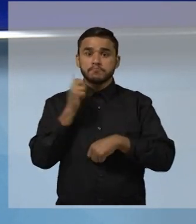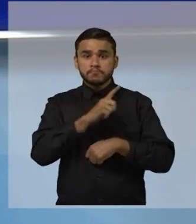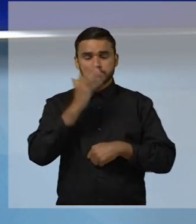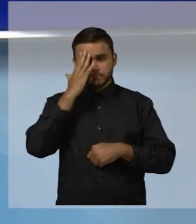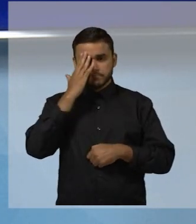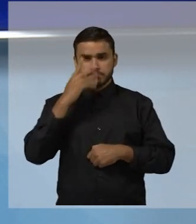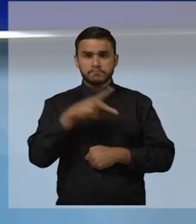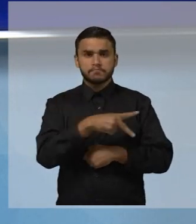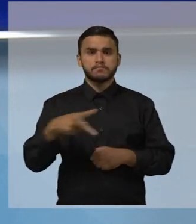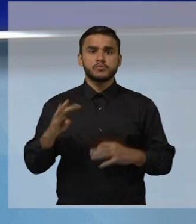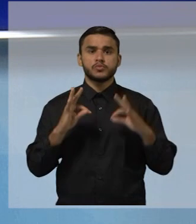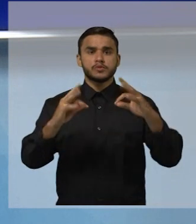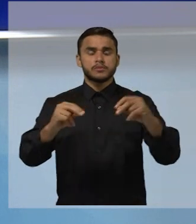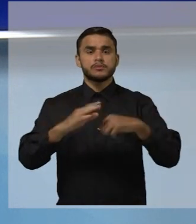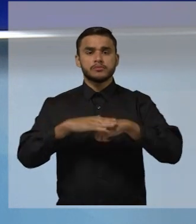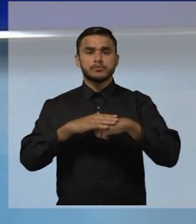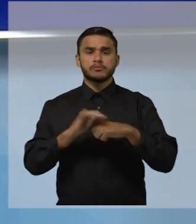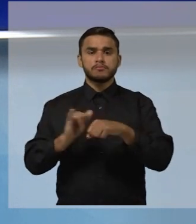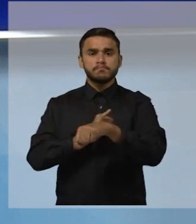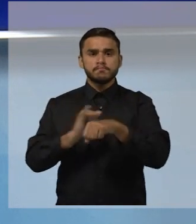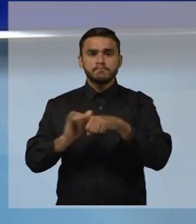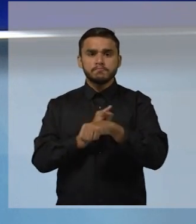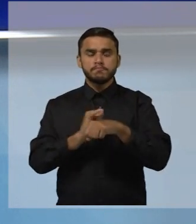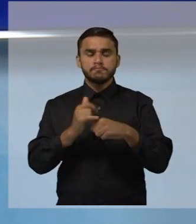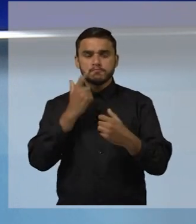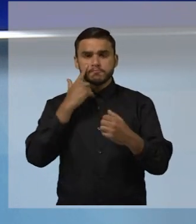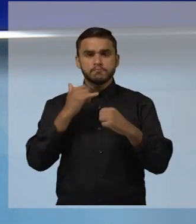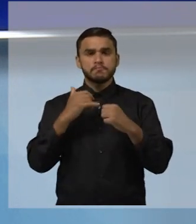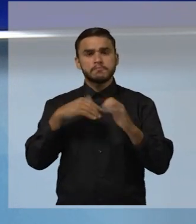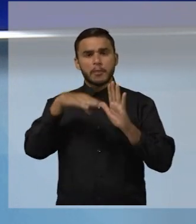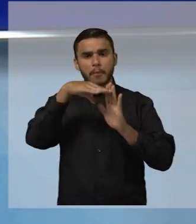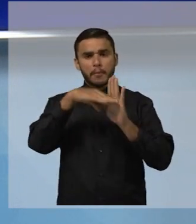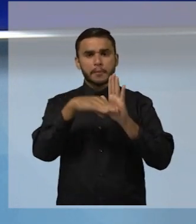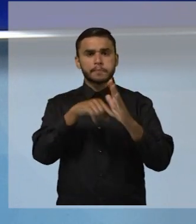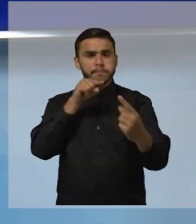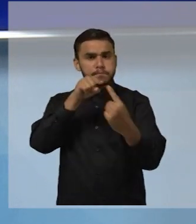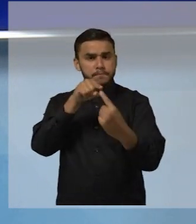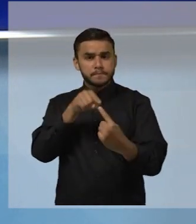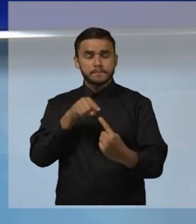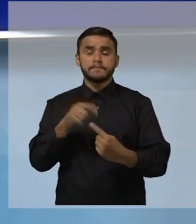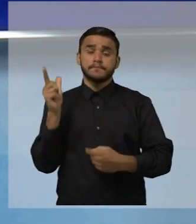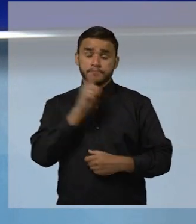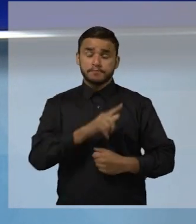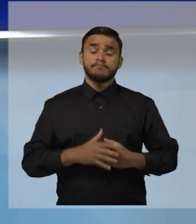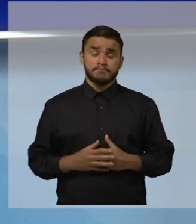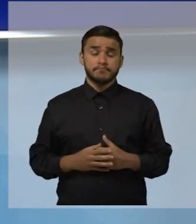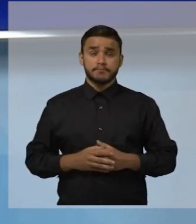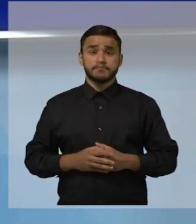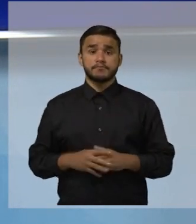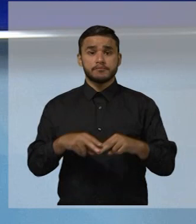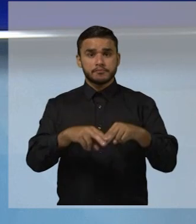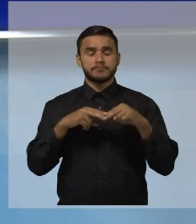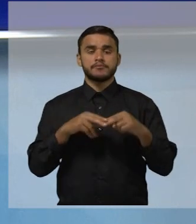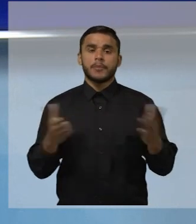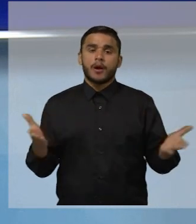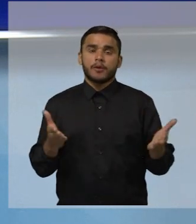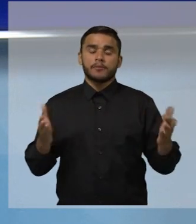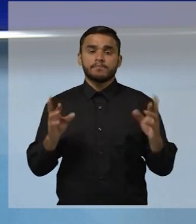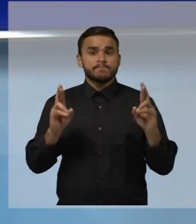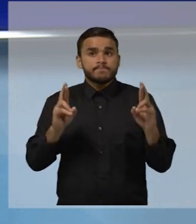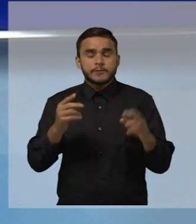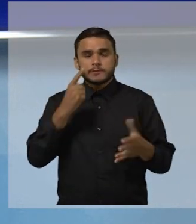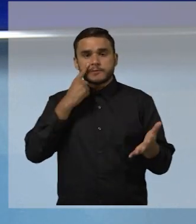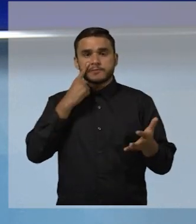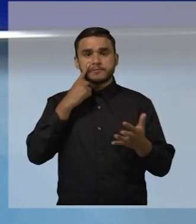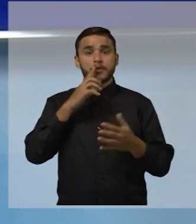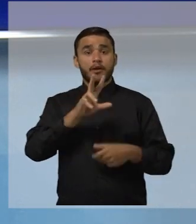possa encaminhar as suas primeiras medidas. A grande expectativa nesse instante é com relação à aprovação ou não da